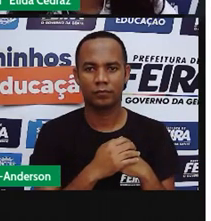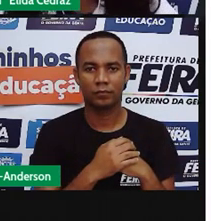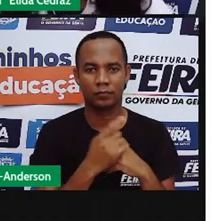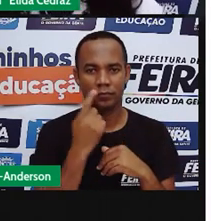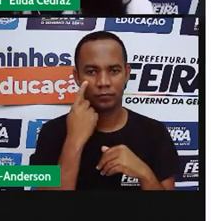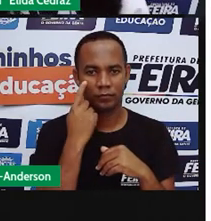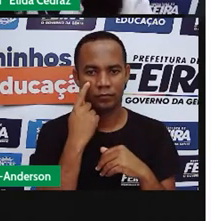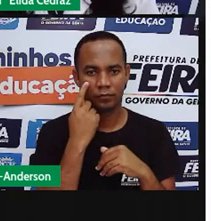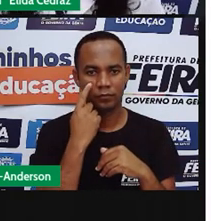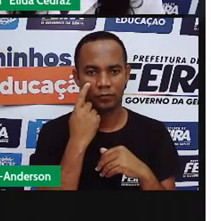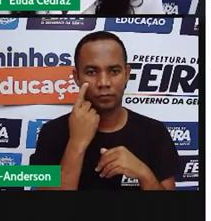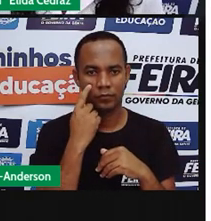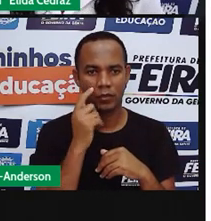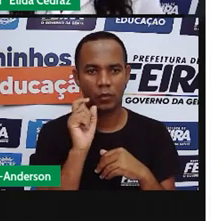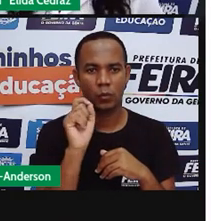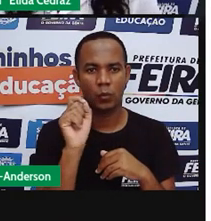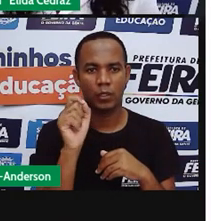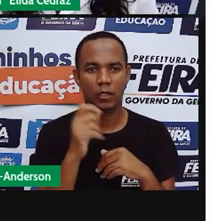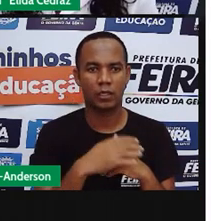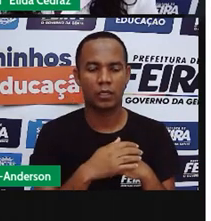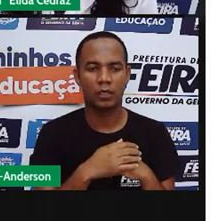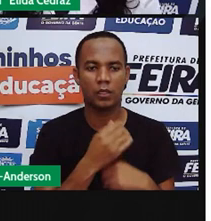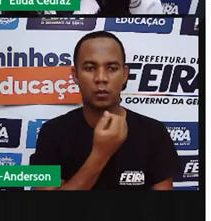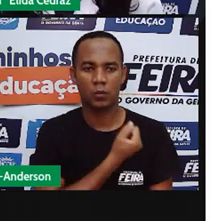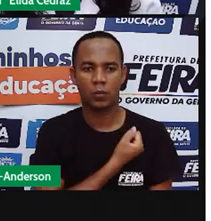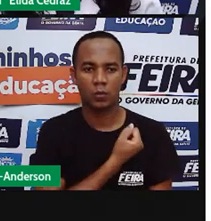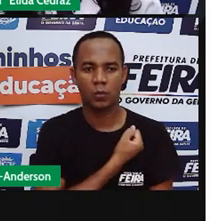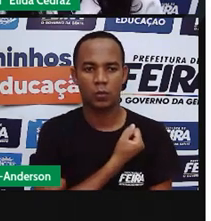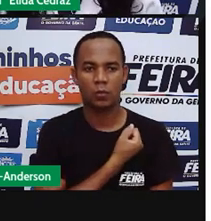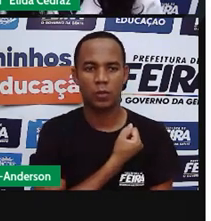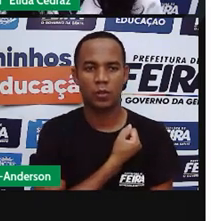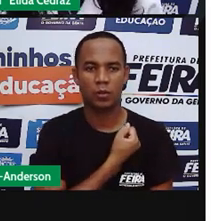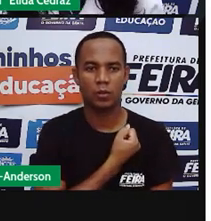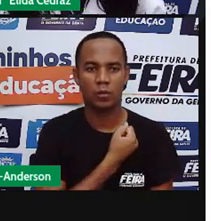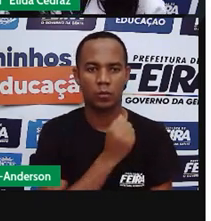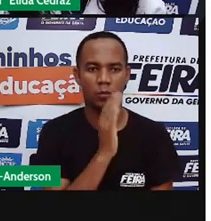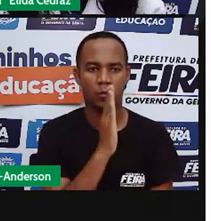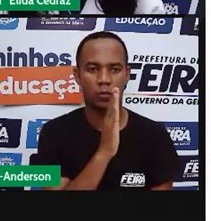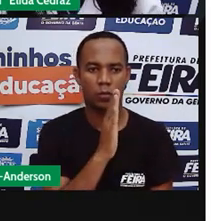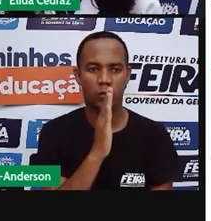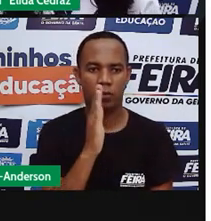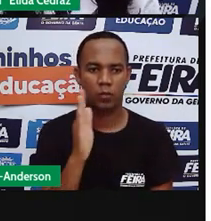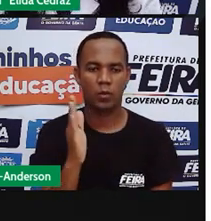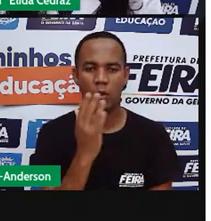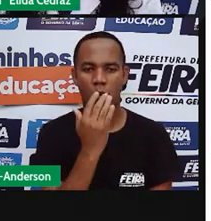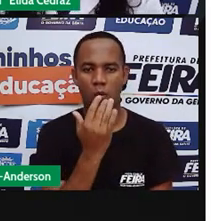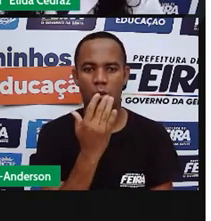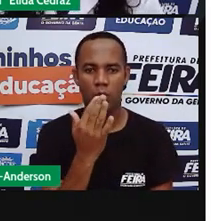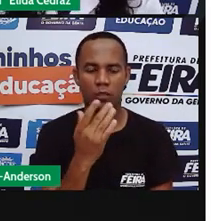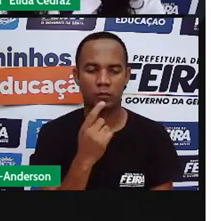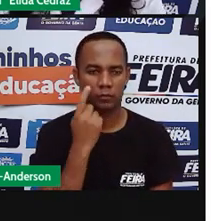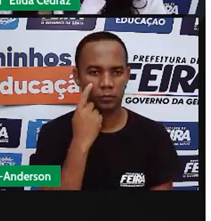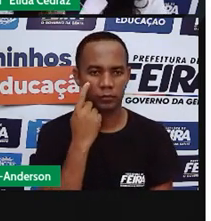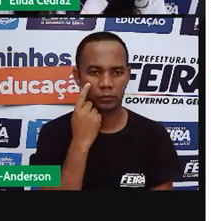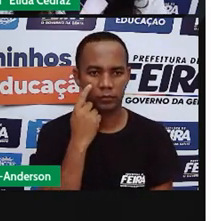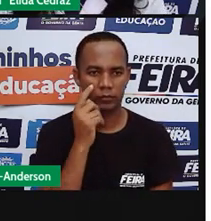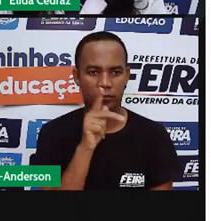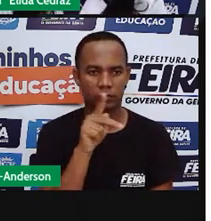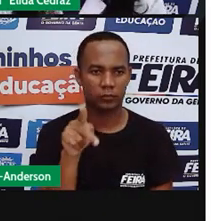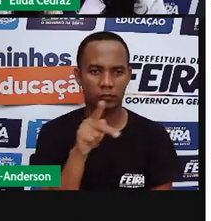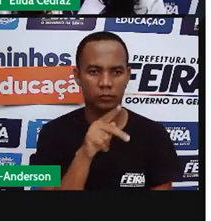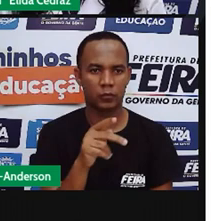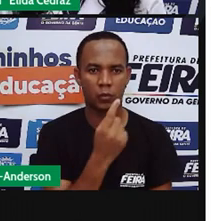Agora, nós vamos utilizar números na sequência de cores. A Pró colocou